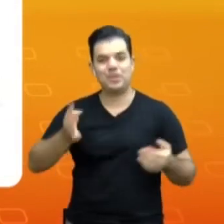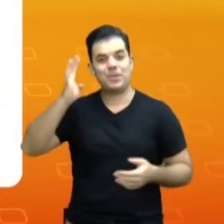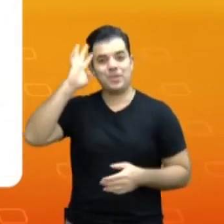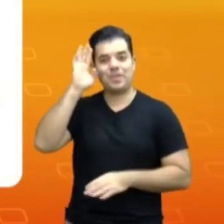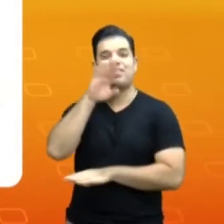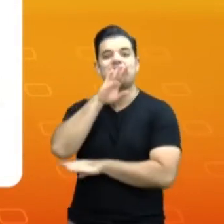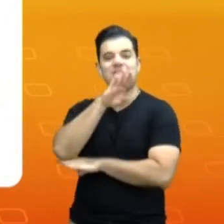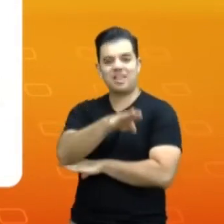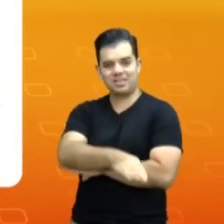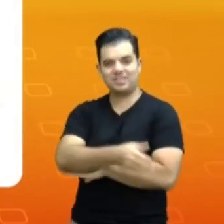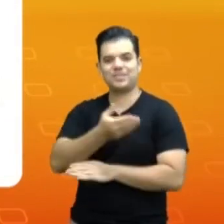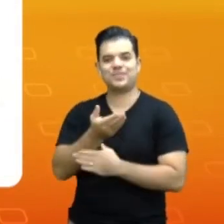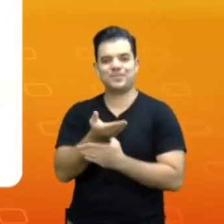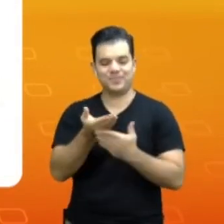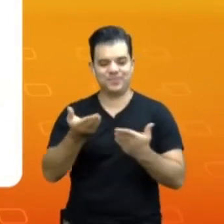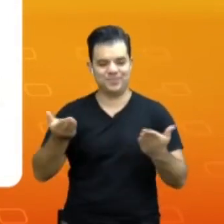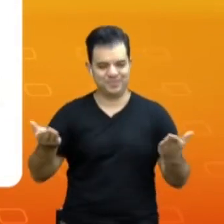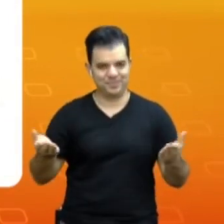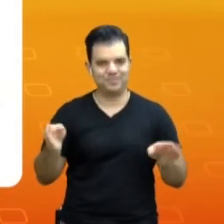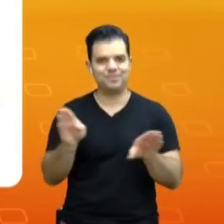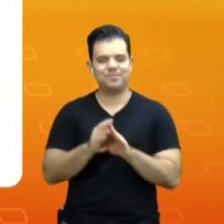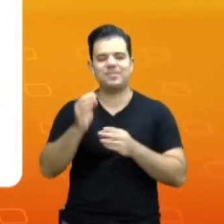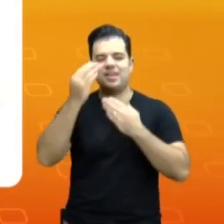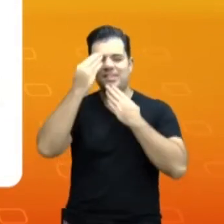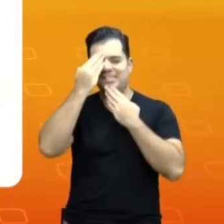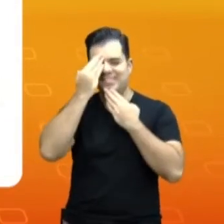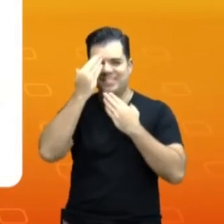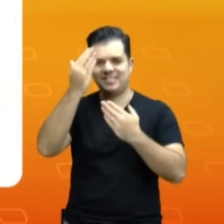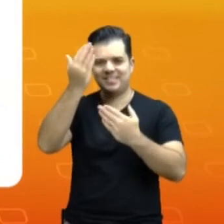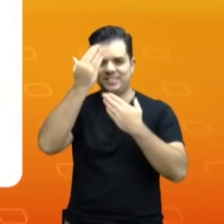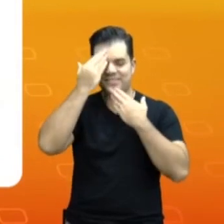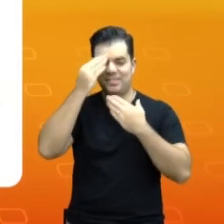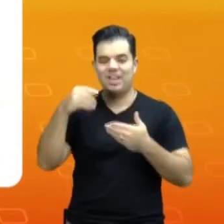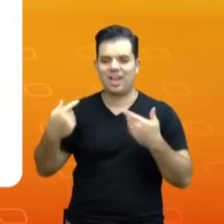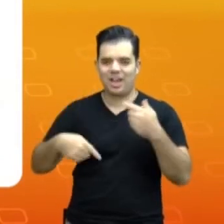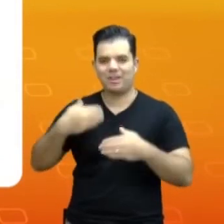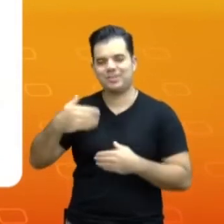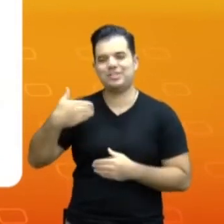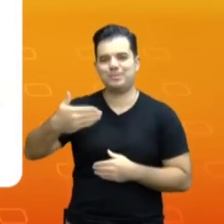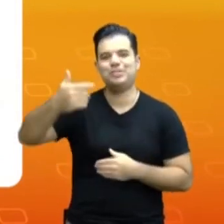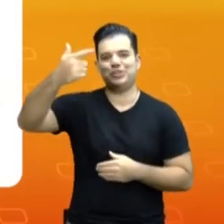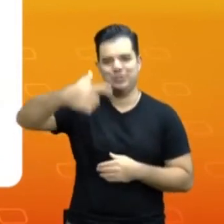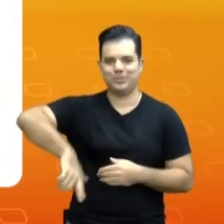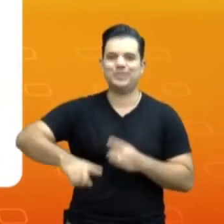todos vocês e a gente agradece e parte para uma próxima, né?